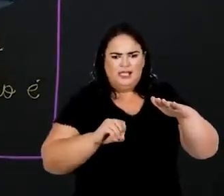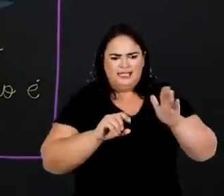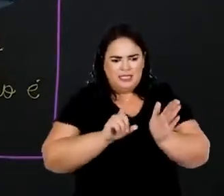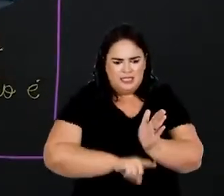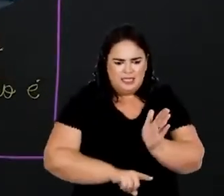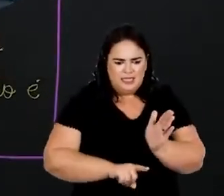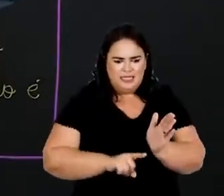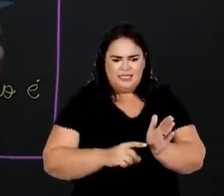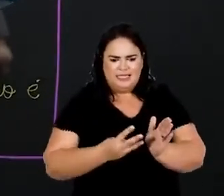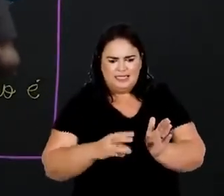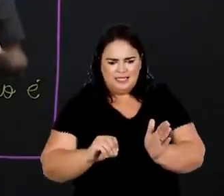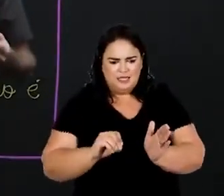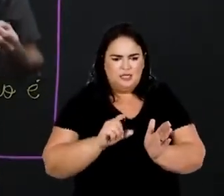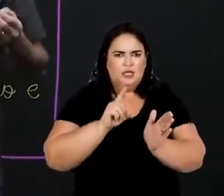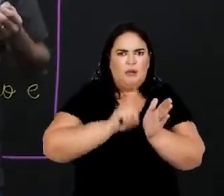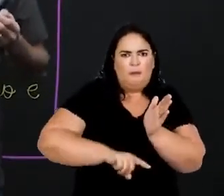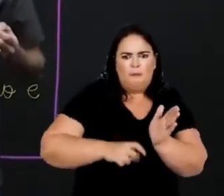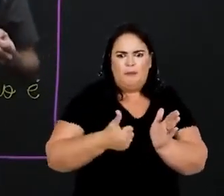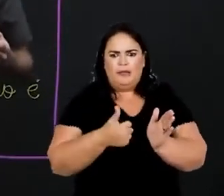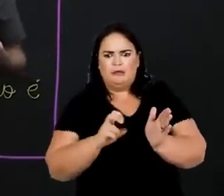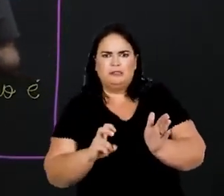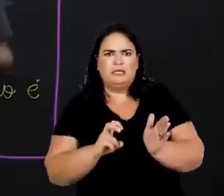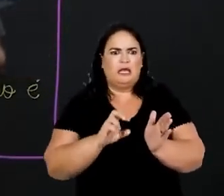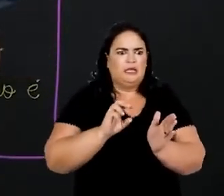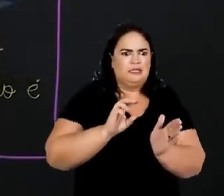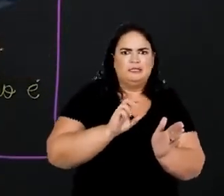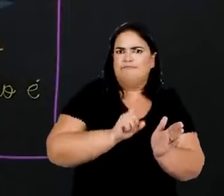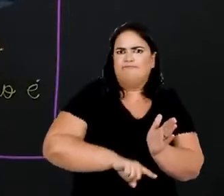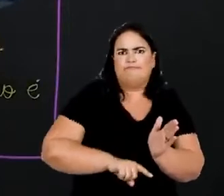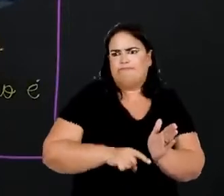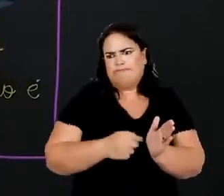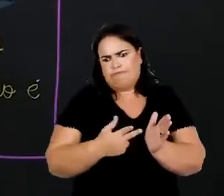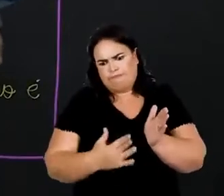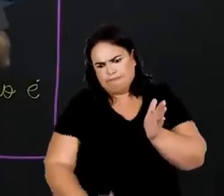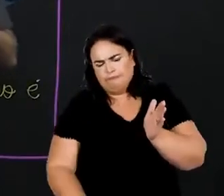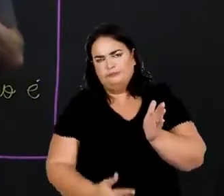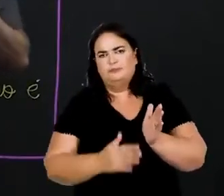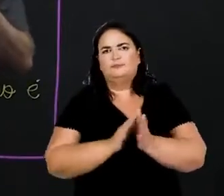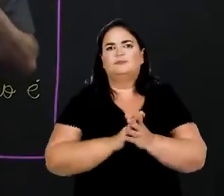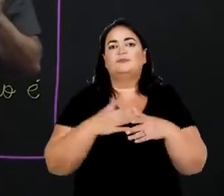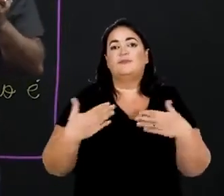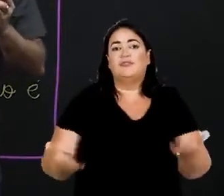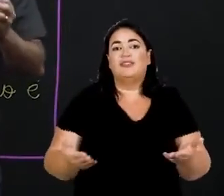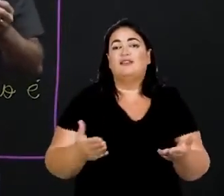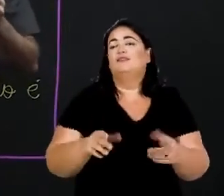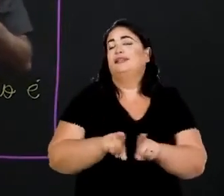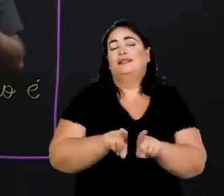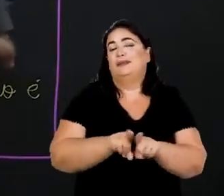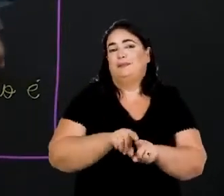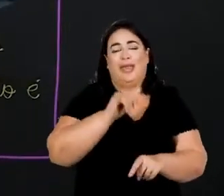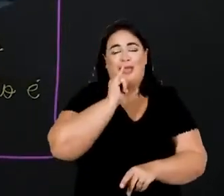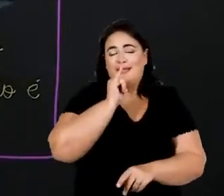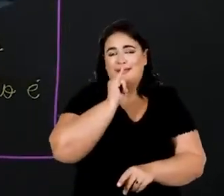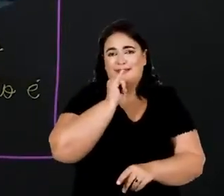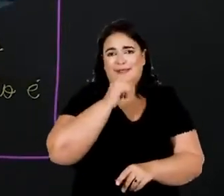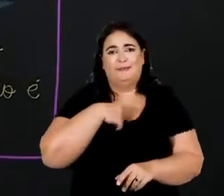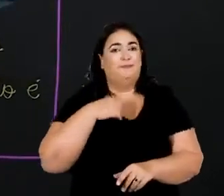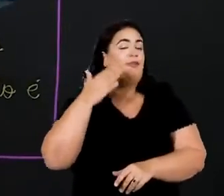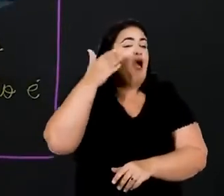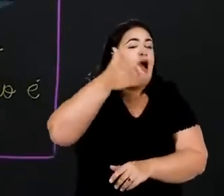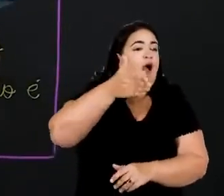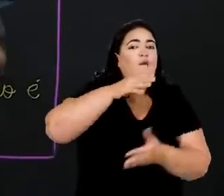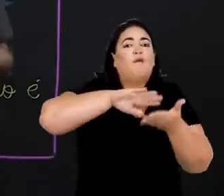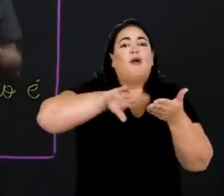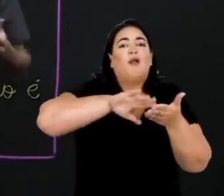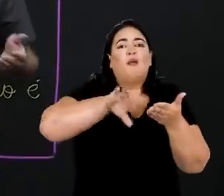de menos 15 metros e assim sucessivamente mas também tem uma situação que até bem triste que quando você